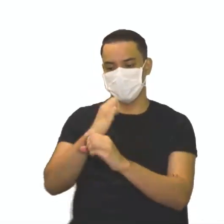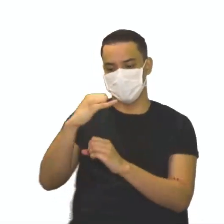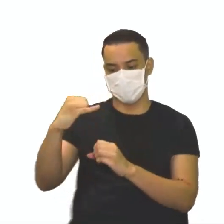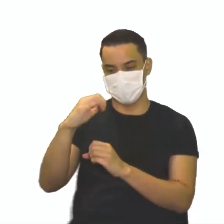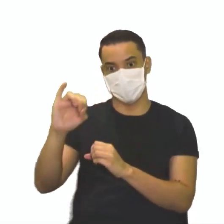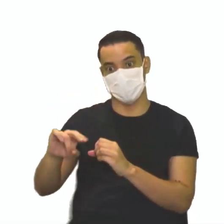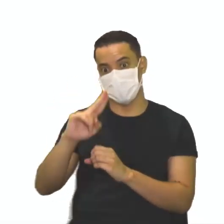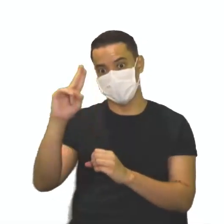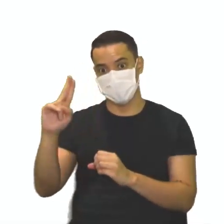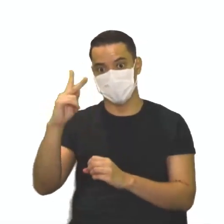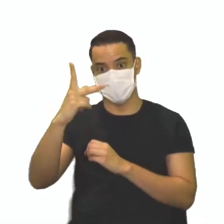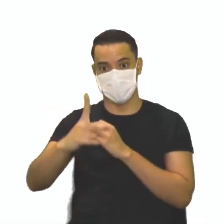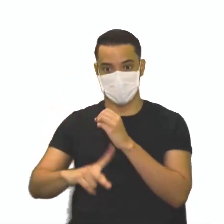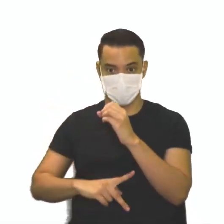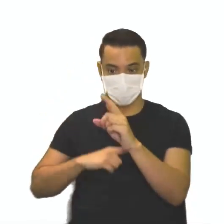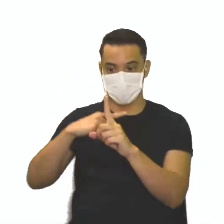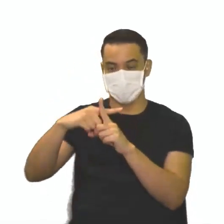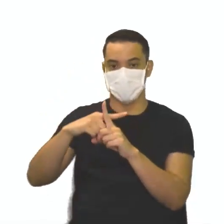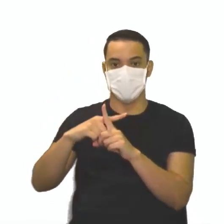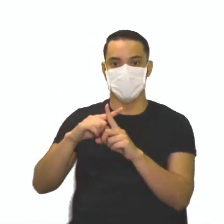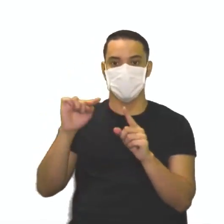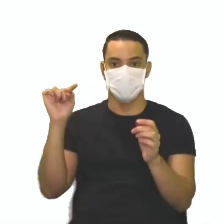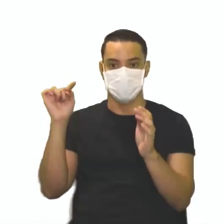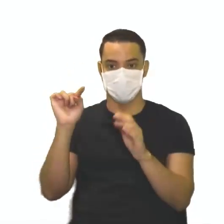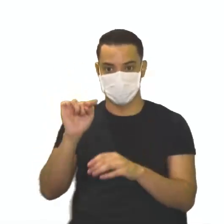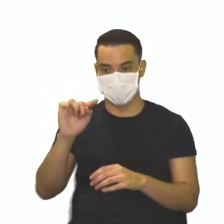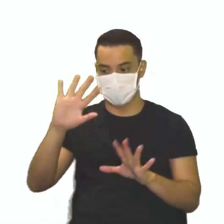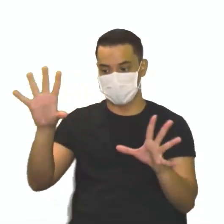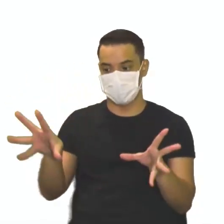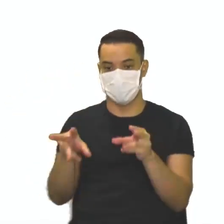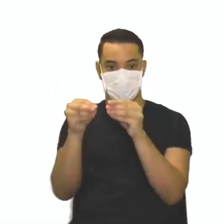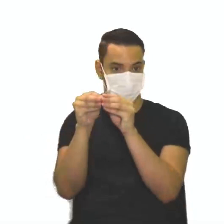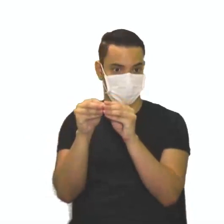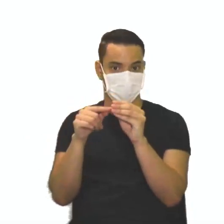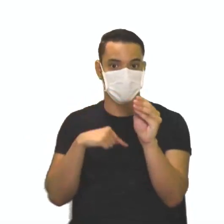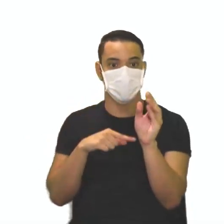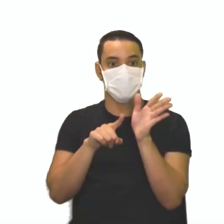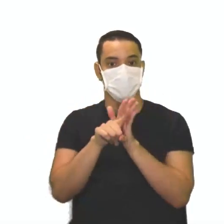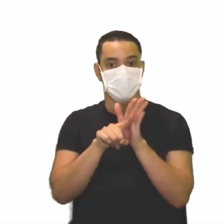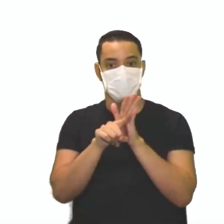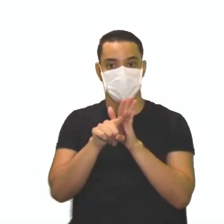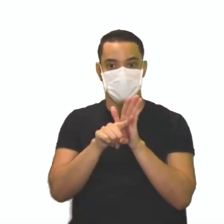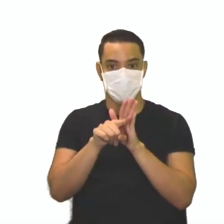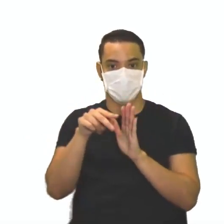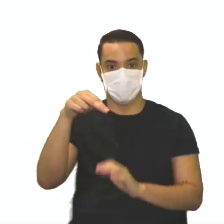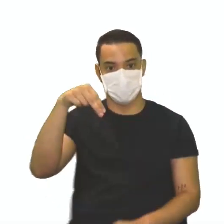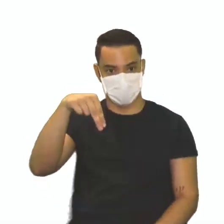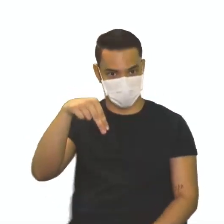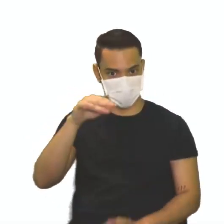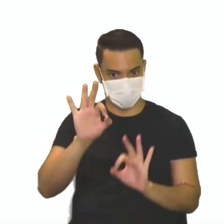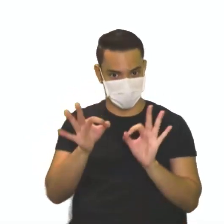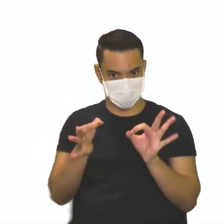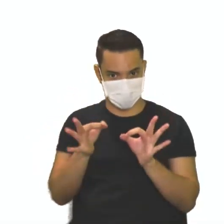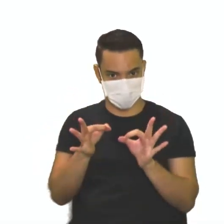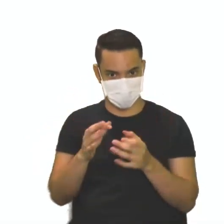valor da carga elementar, ok? Que eu estou procurando o N. Então, vou colocar o N bem aqui.